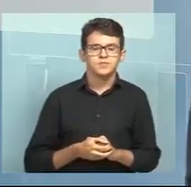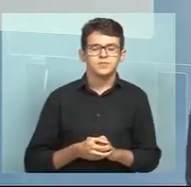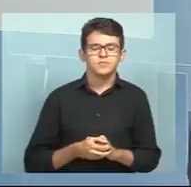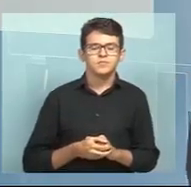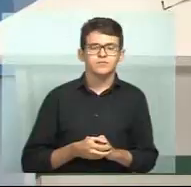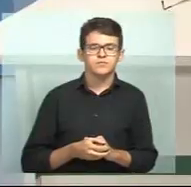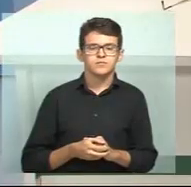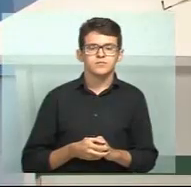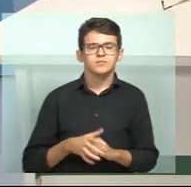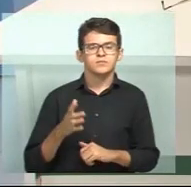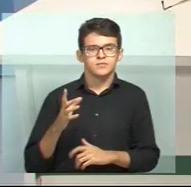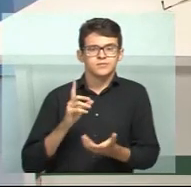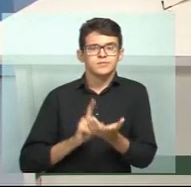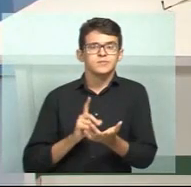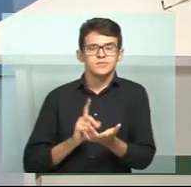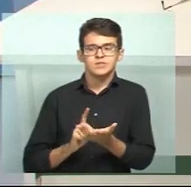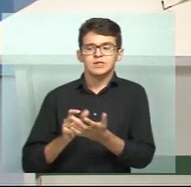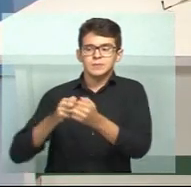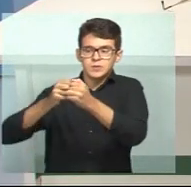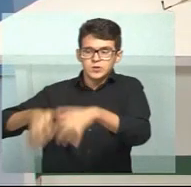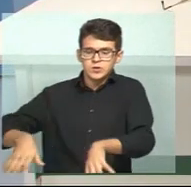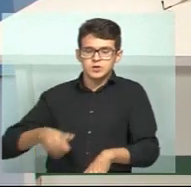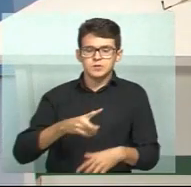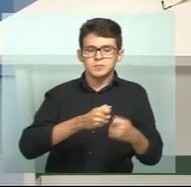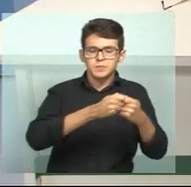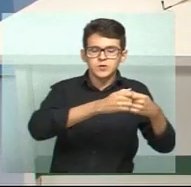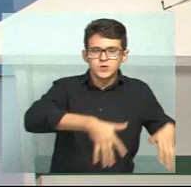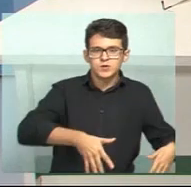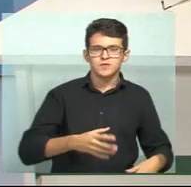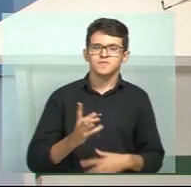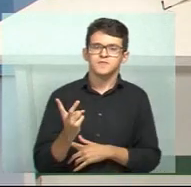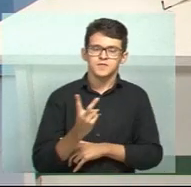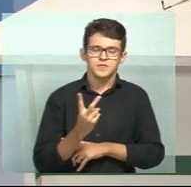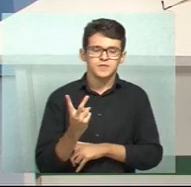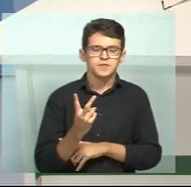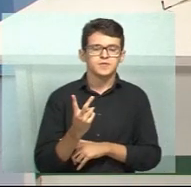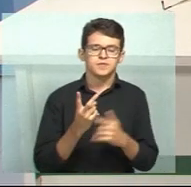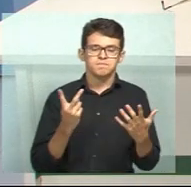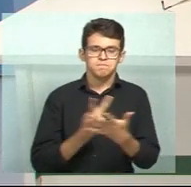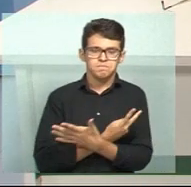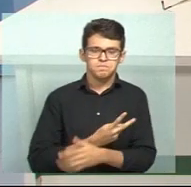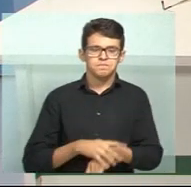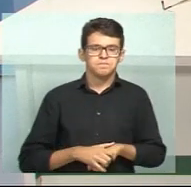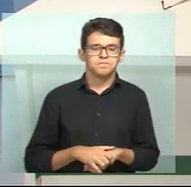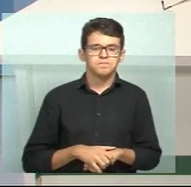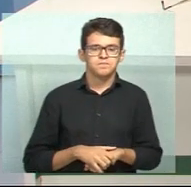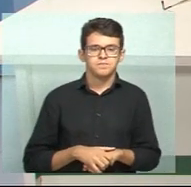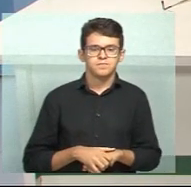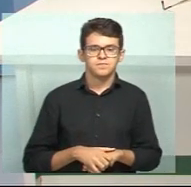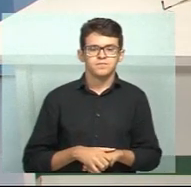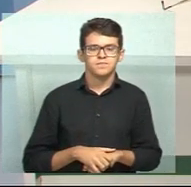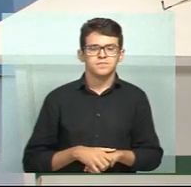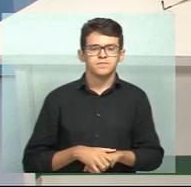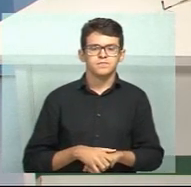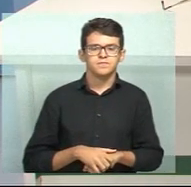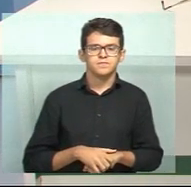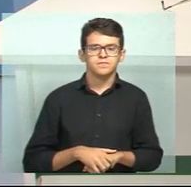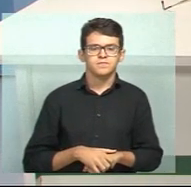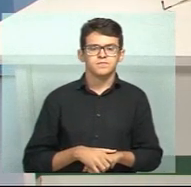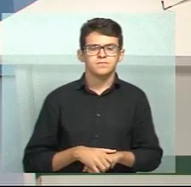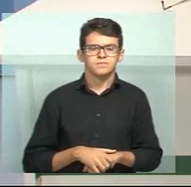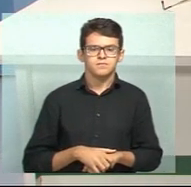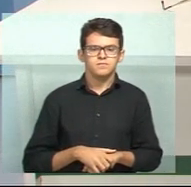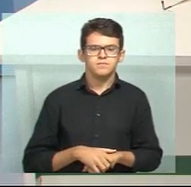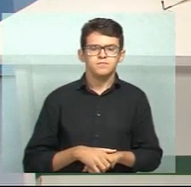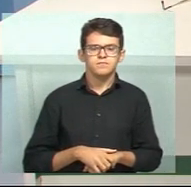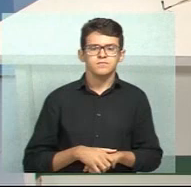do estímulo. Perde muito do estímulo e da torcida de todo sem mundo. Sem dúvida. E aí o tirou o Flamengo e botou o Bangu, o Fluminense cai no